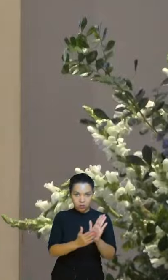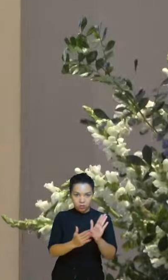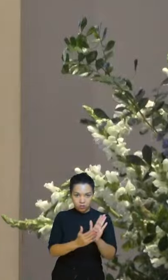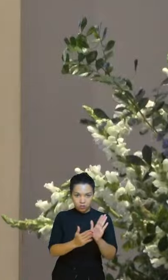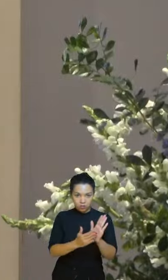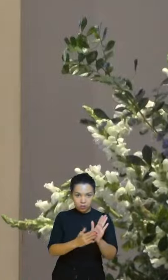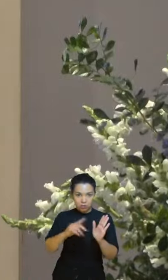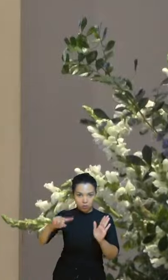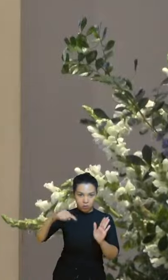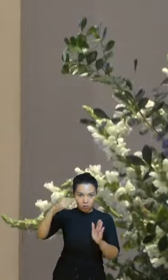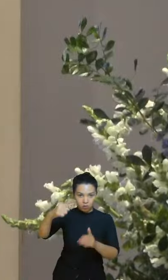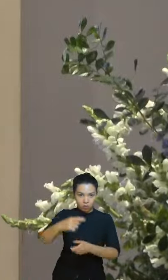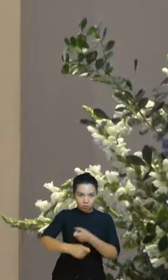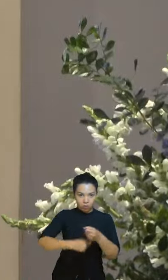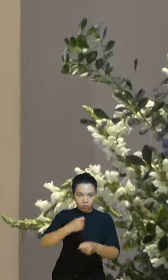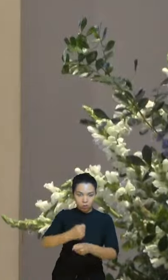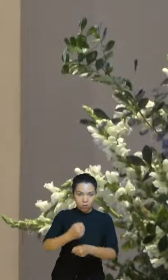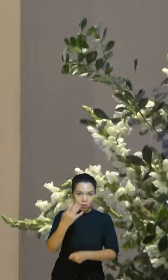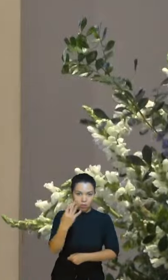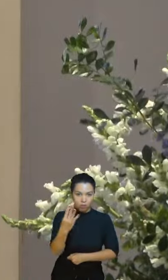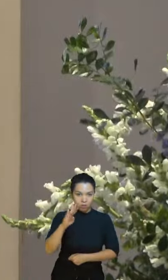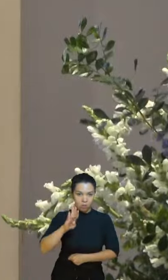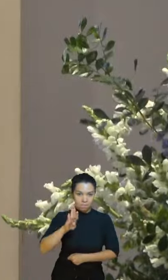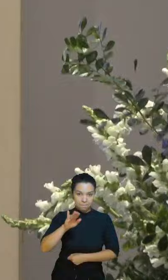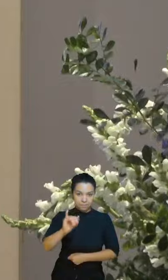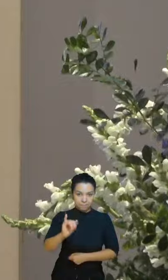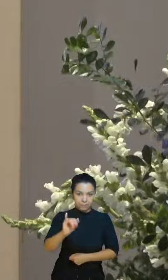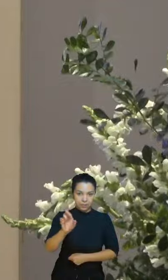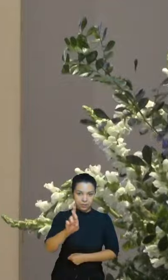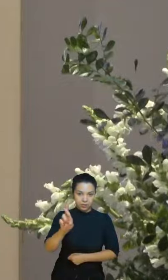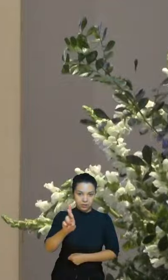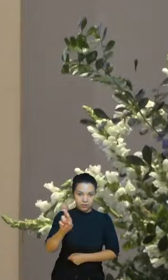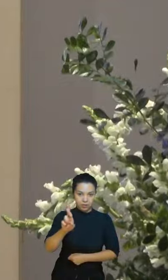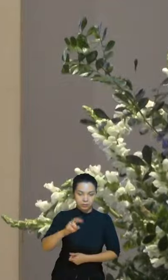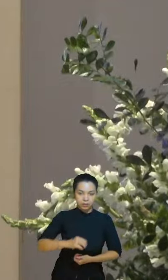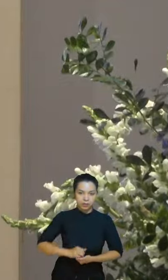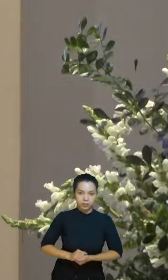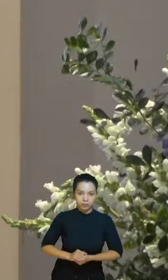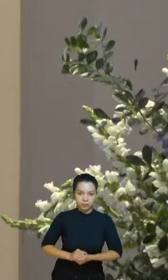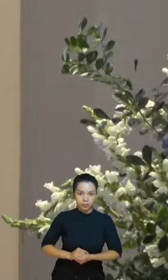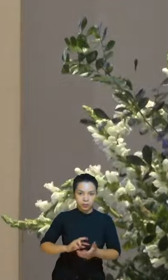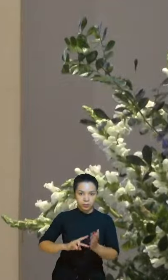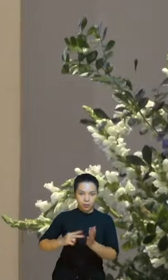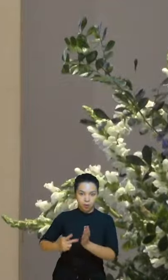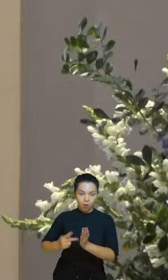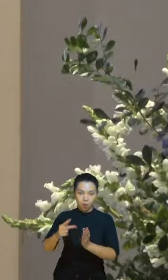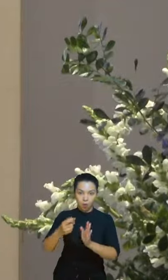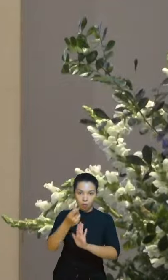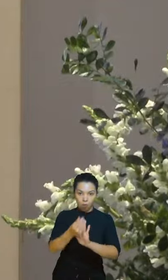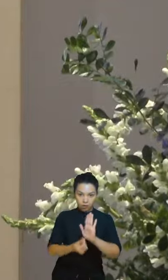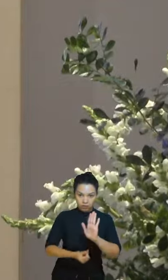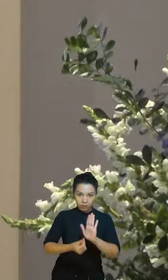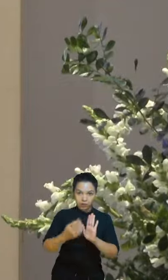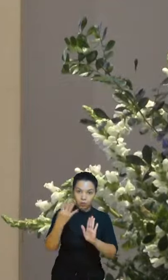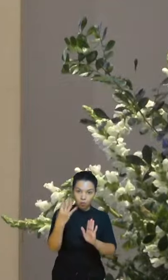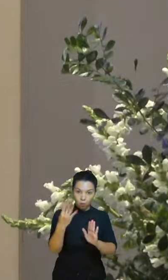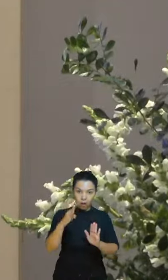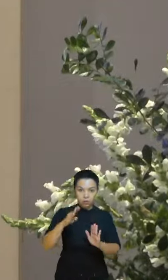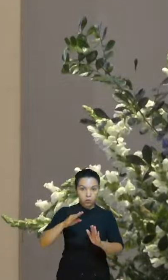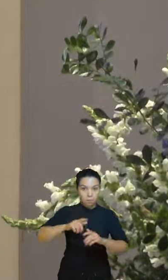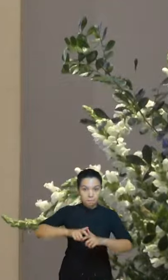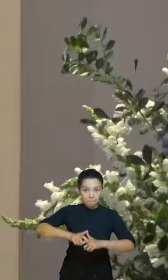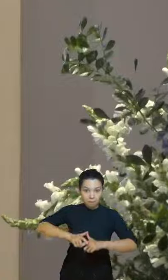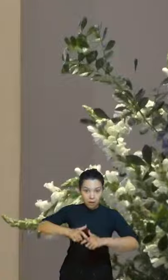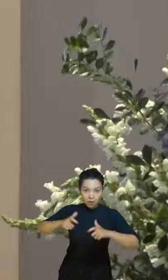o ano que vem de R 4 bilhões deais o que corresponde ao orçamento dos os quatro maiores